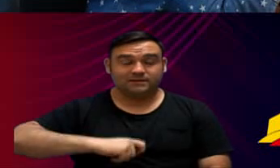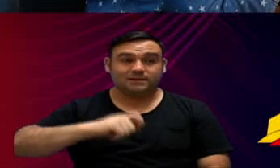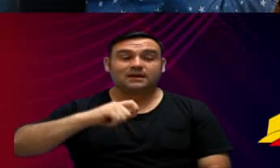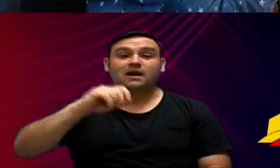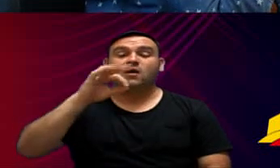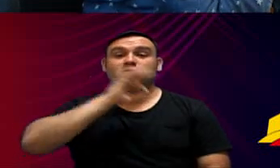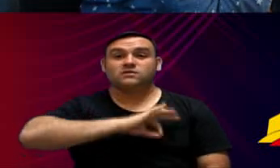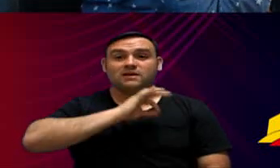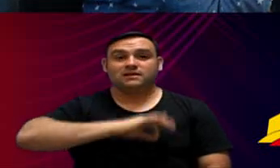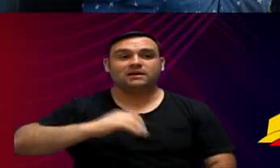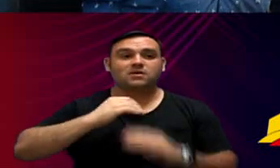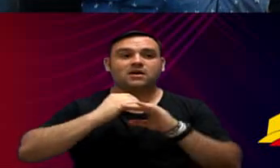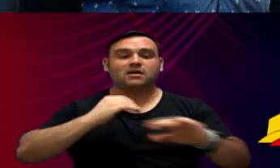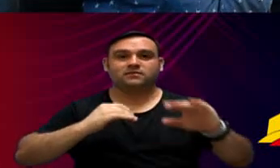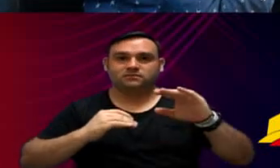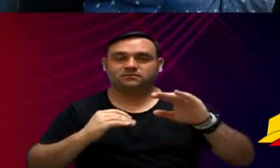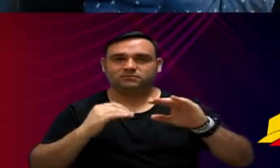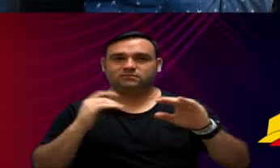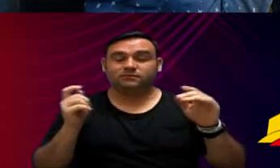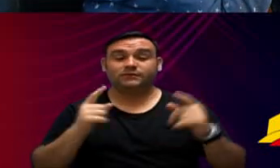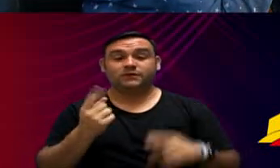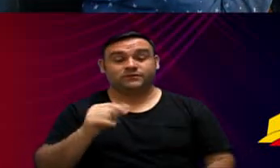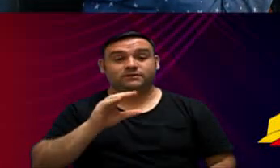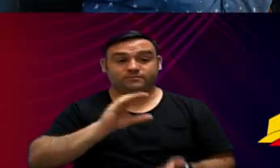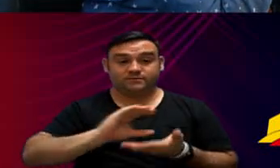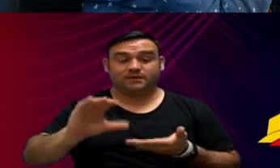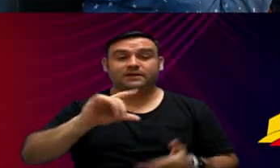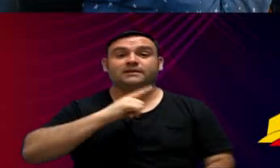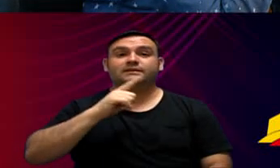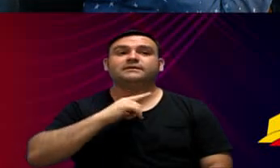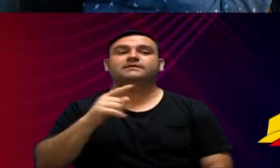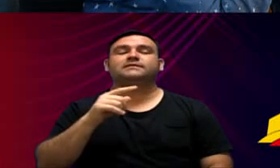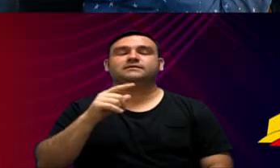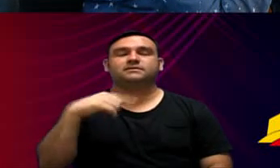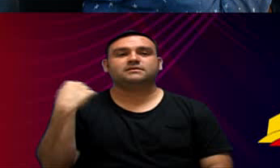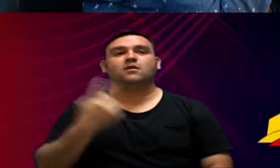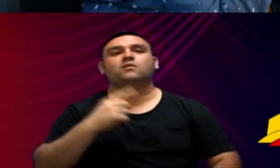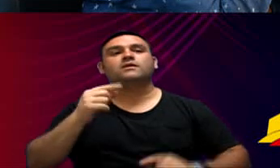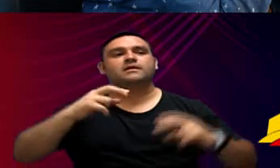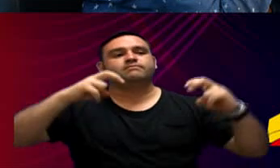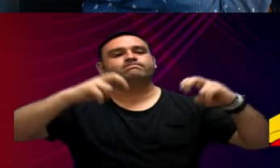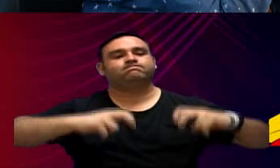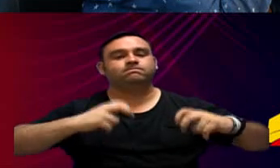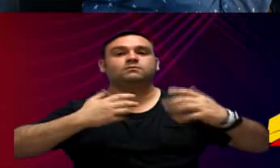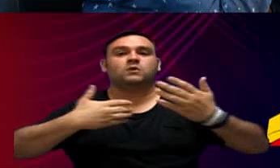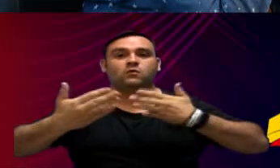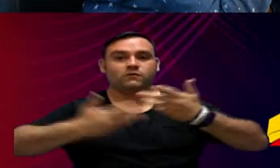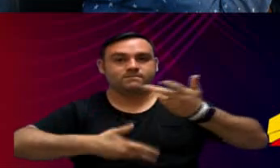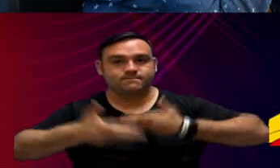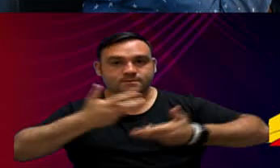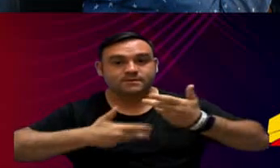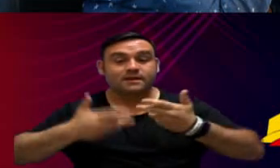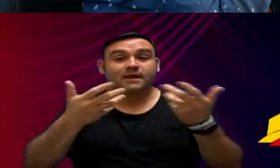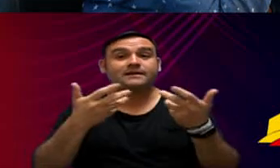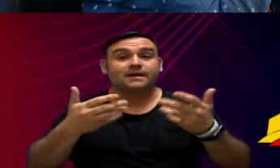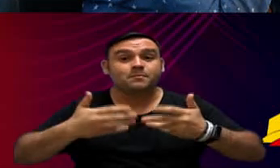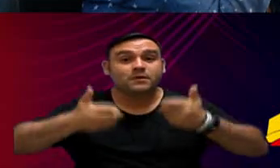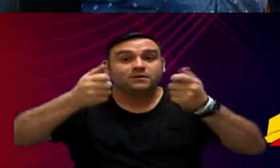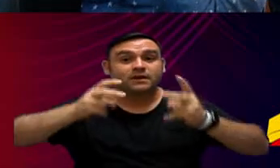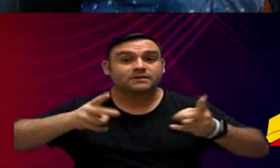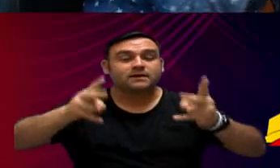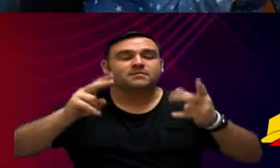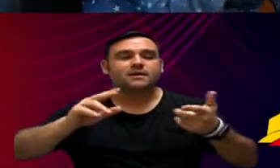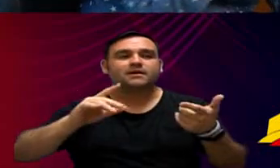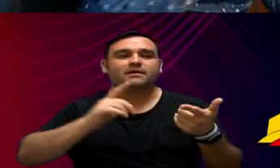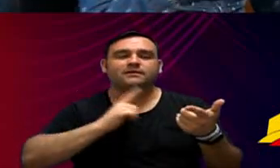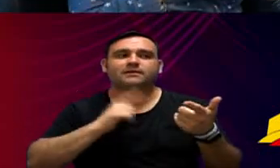público municipal. Então, quanto aos repasses, nós temos sentado, dialogado e tentando melhorar cada vez mais esses